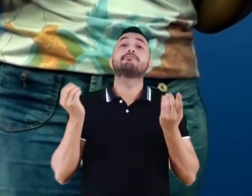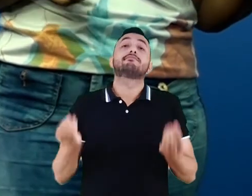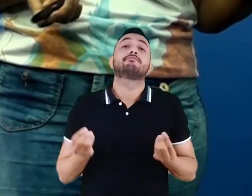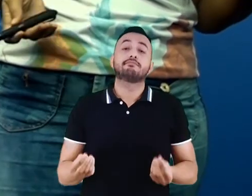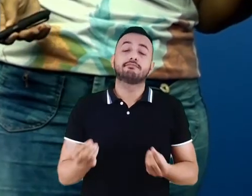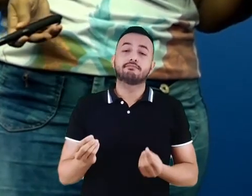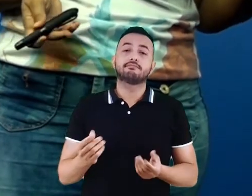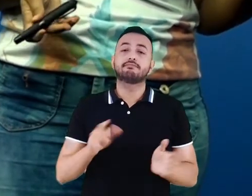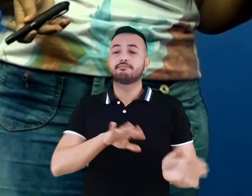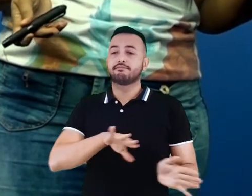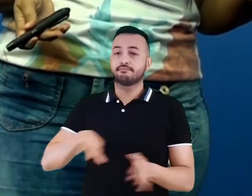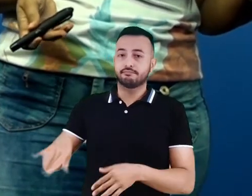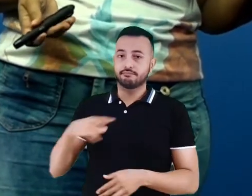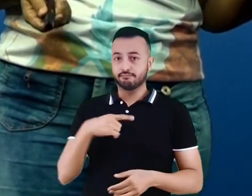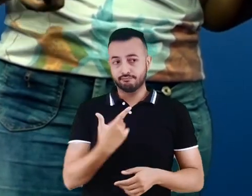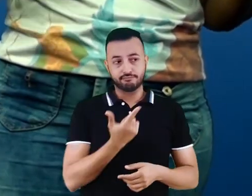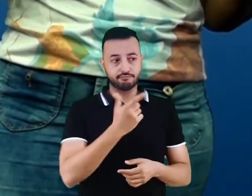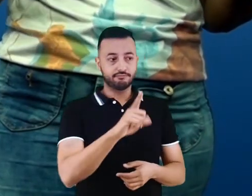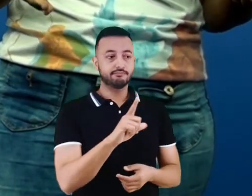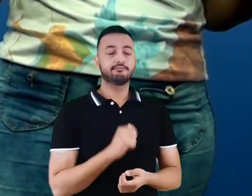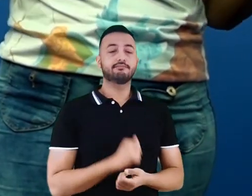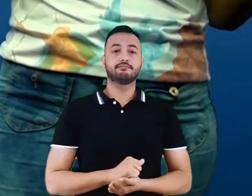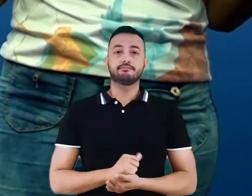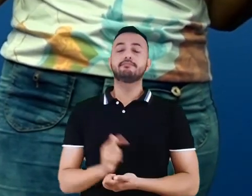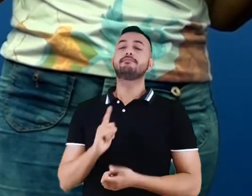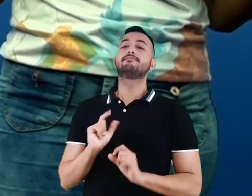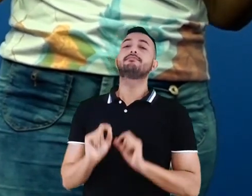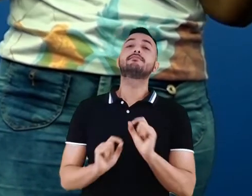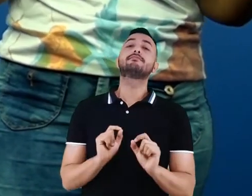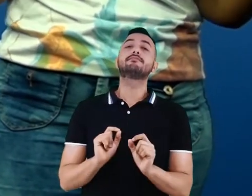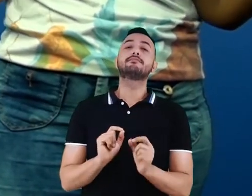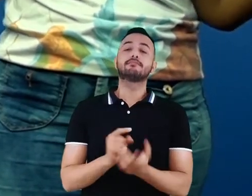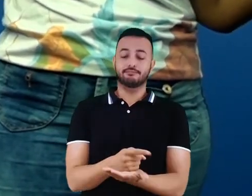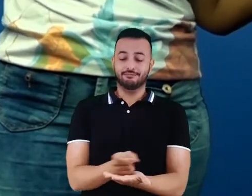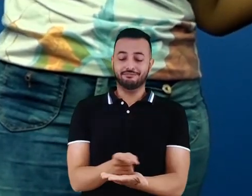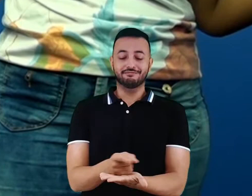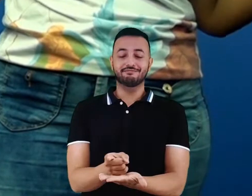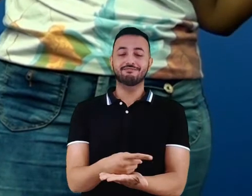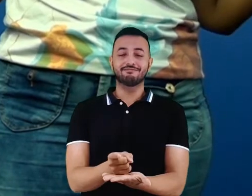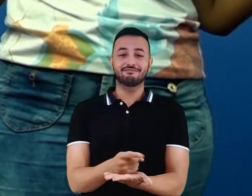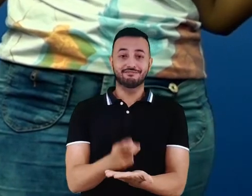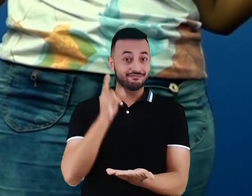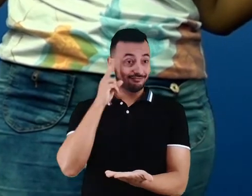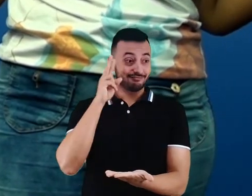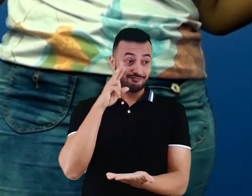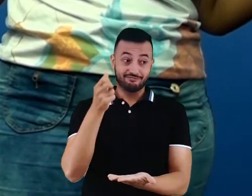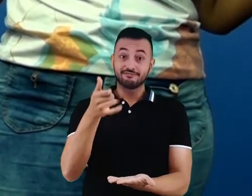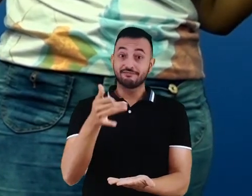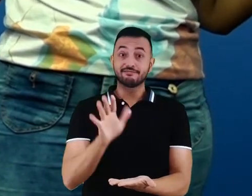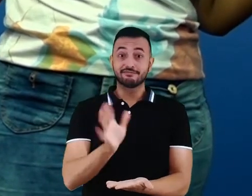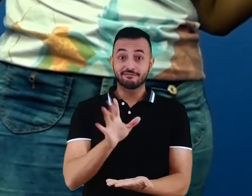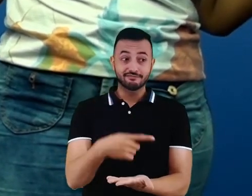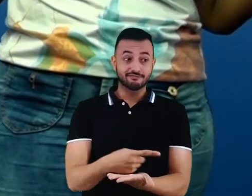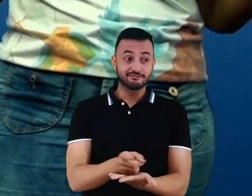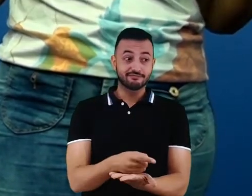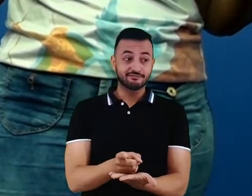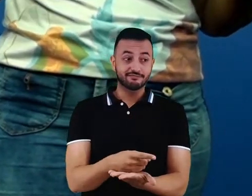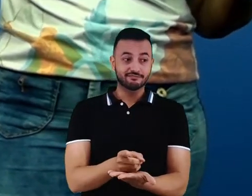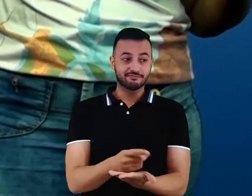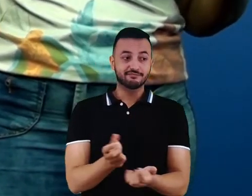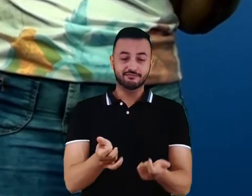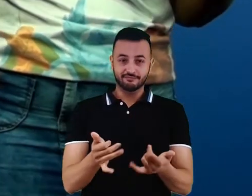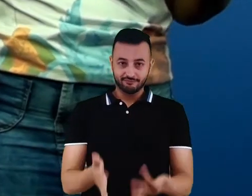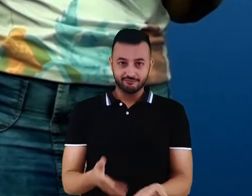ter uma outra coisa para fazer. Nós vamos ter o que a gente chama de bússola. Lembra que eu falei aqui agora sobre a bússola?